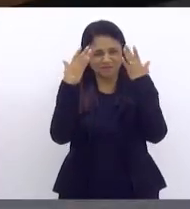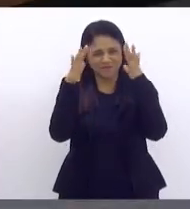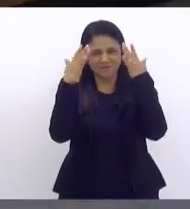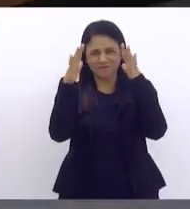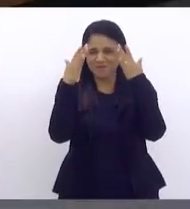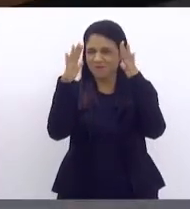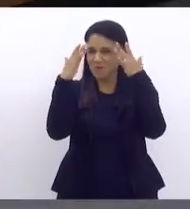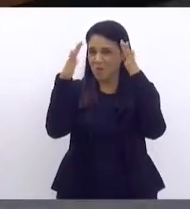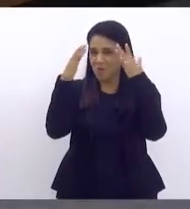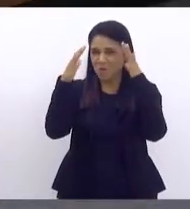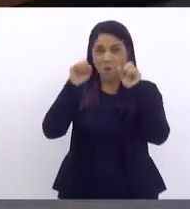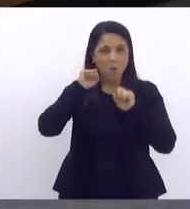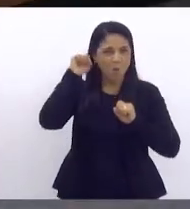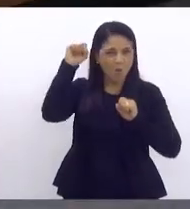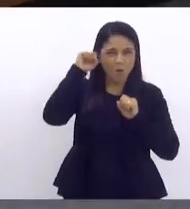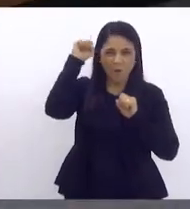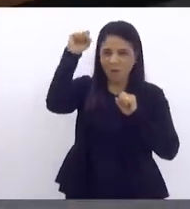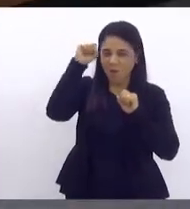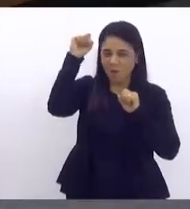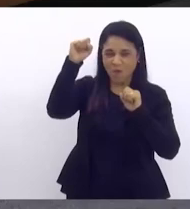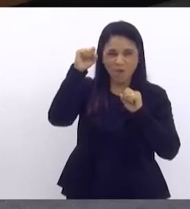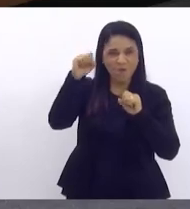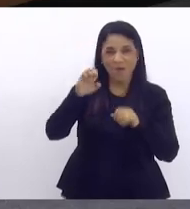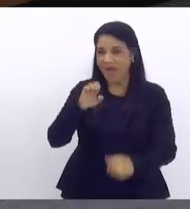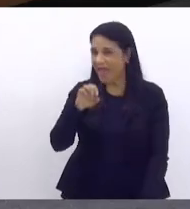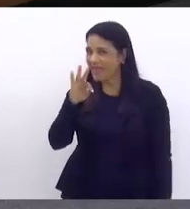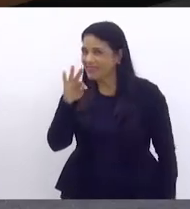Uhul! Eita!